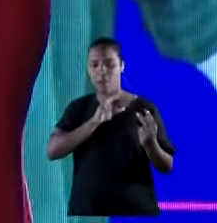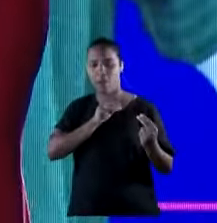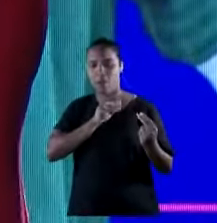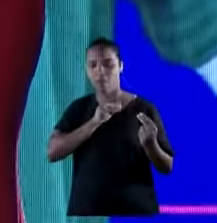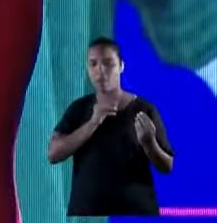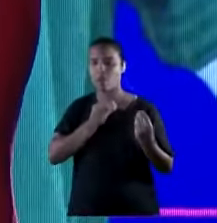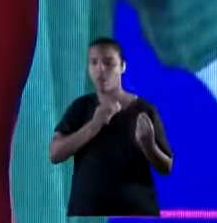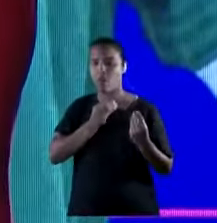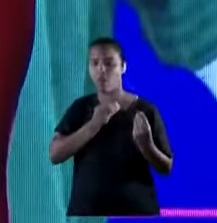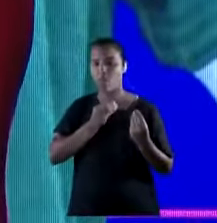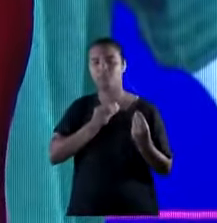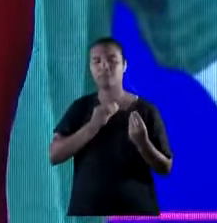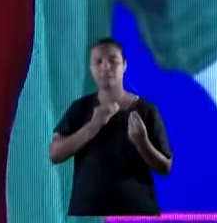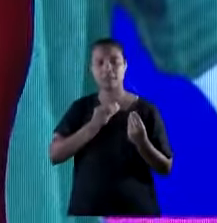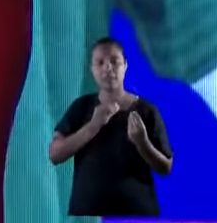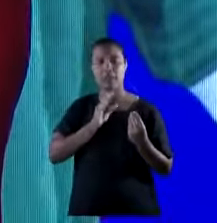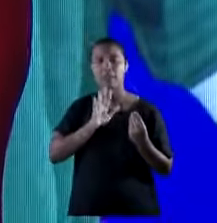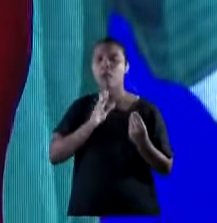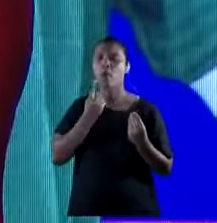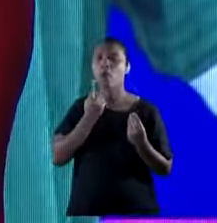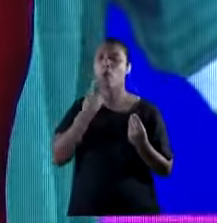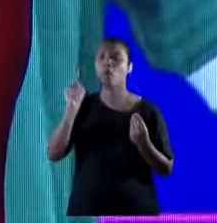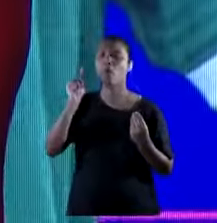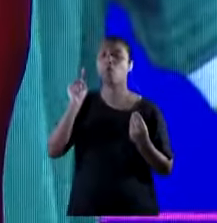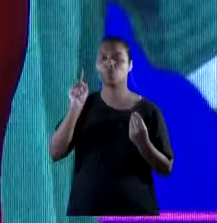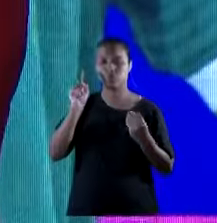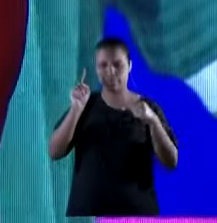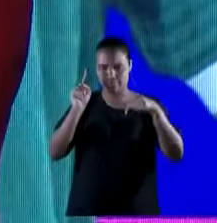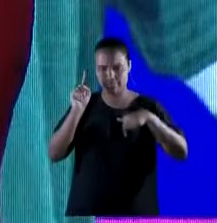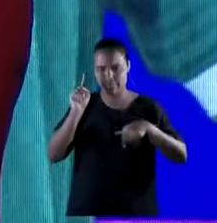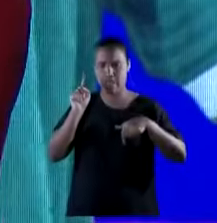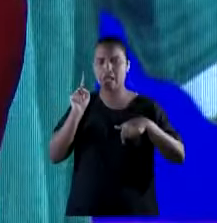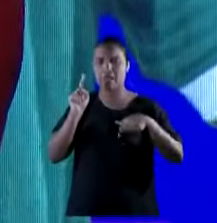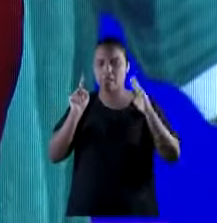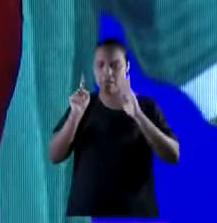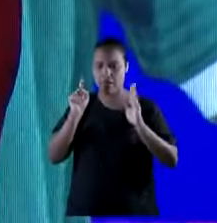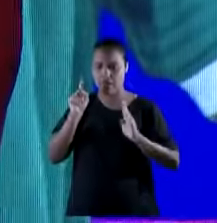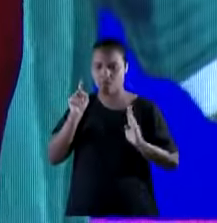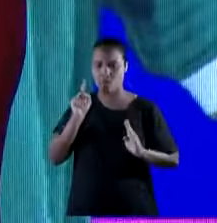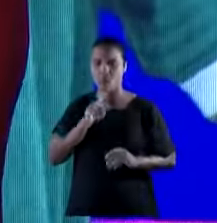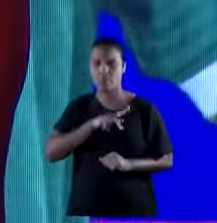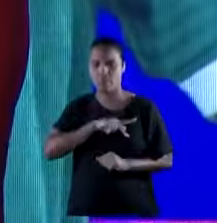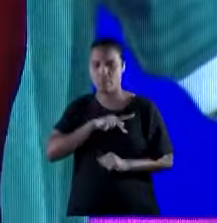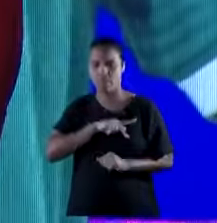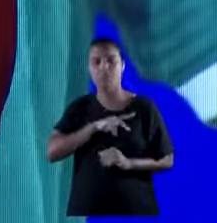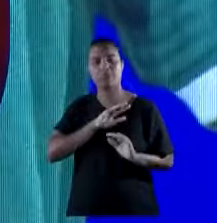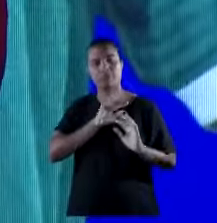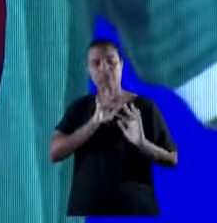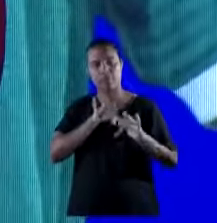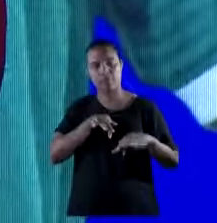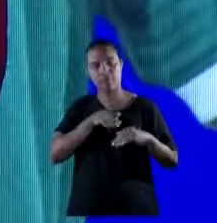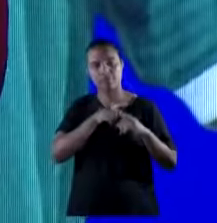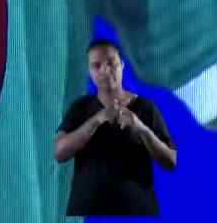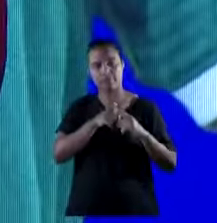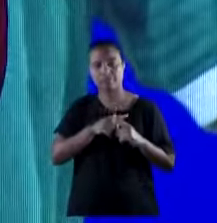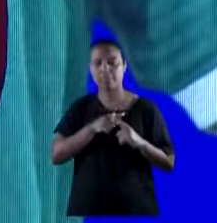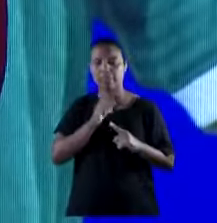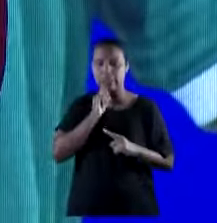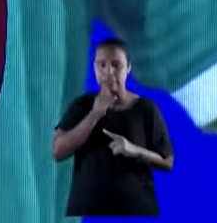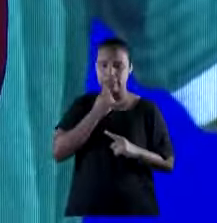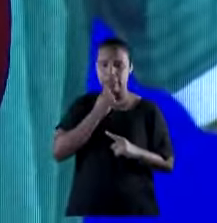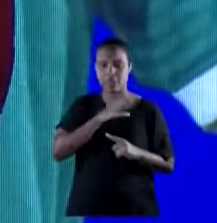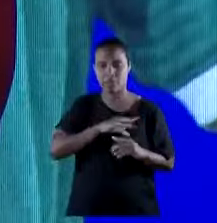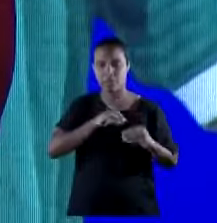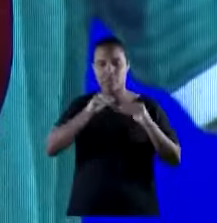último campeonato que você disputou por completo aqui no Brasil e terminou com esse título e com você sendo